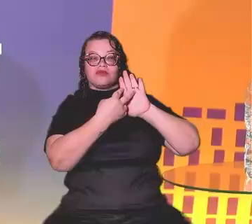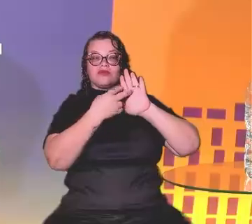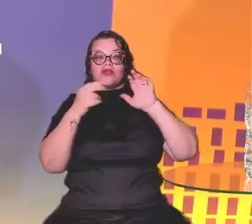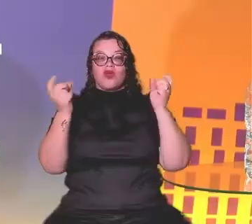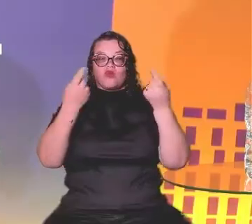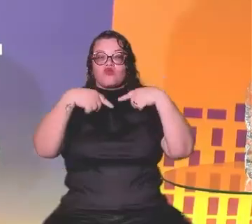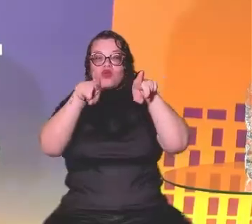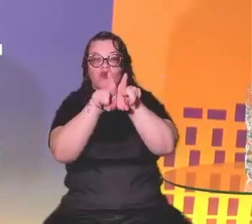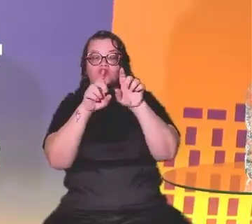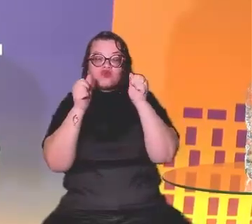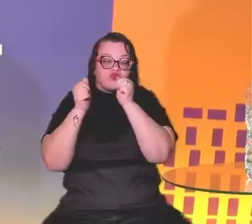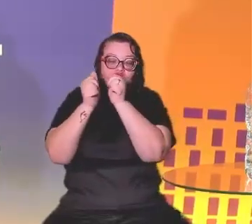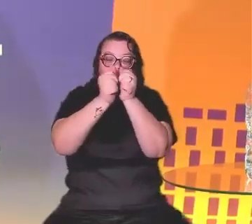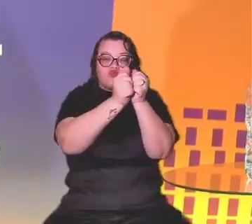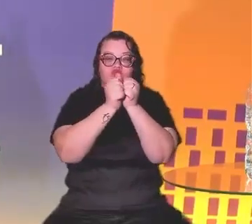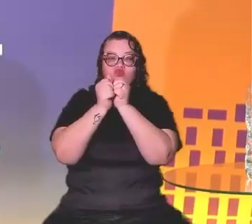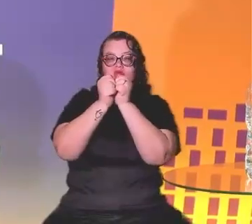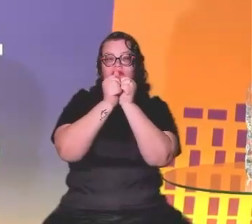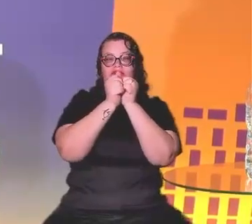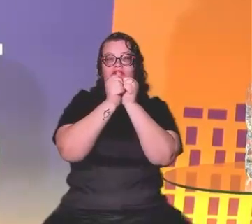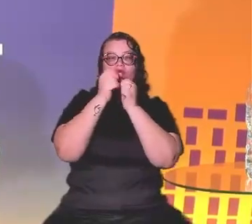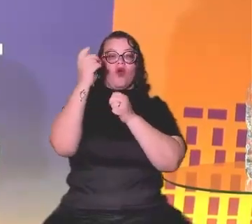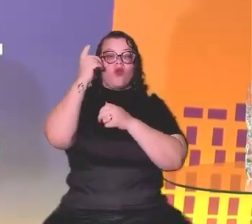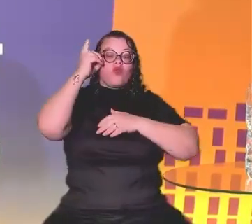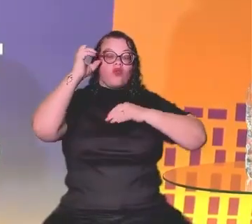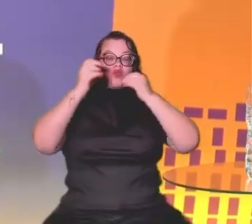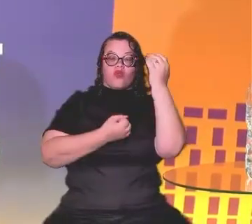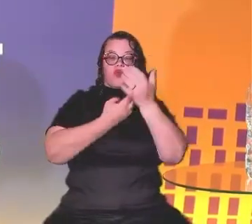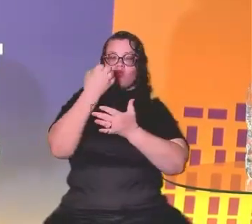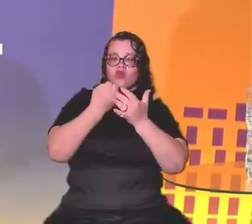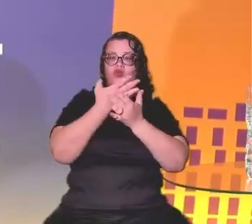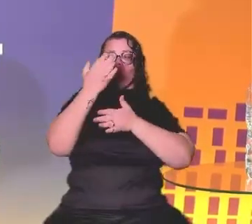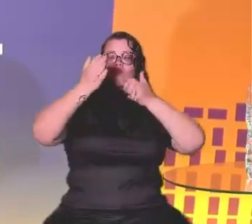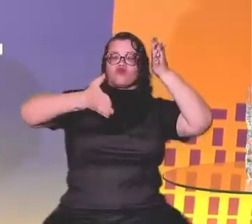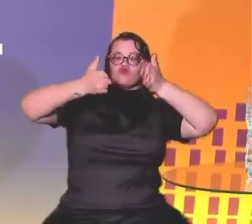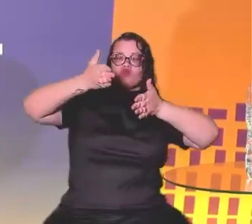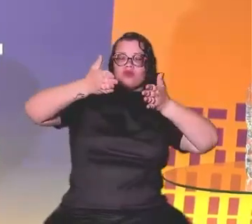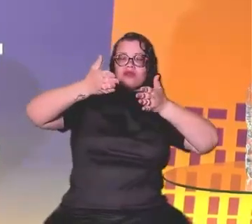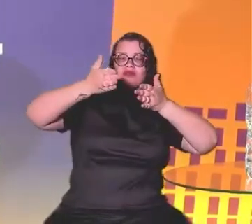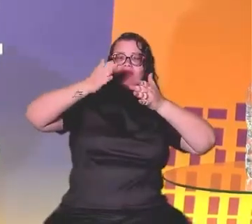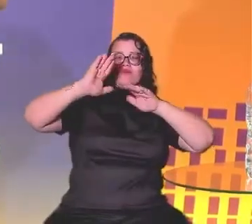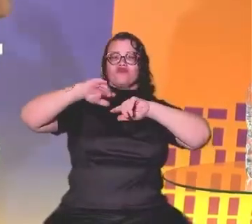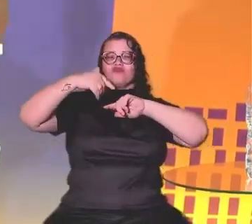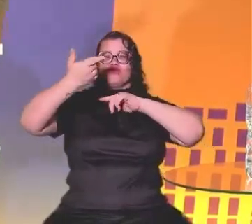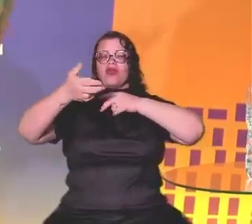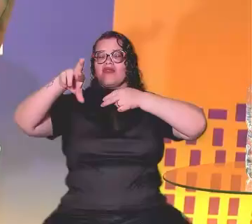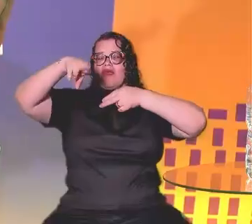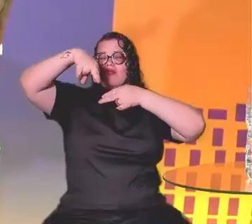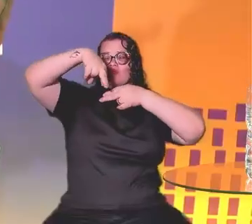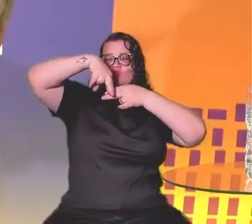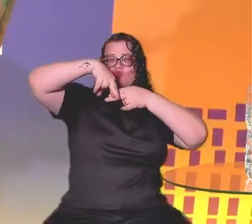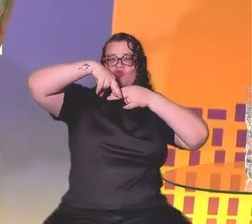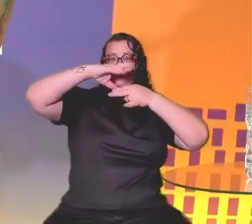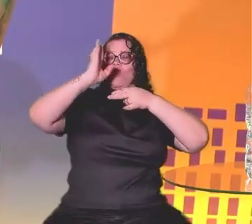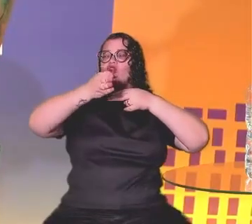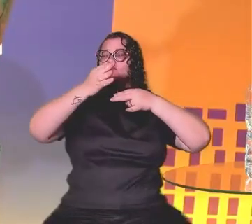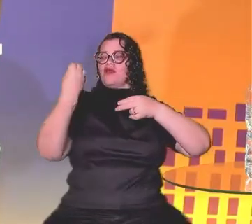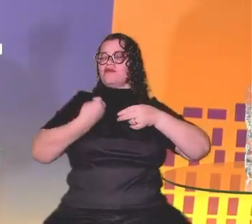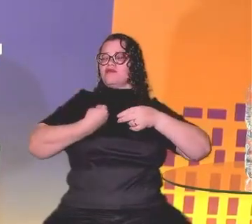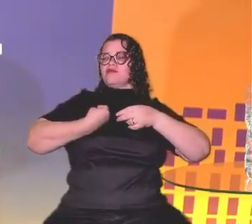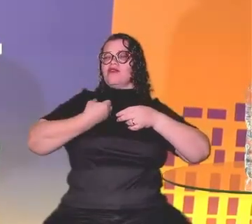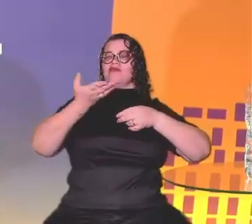andam muito junto. E a poesia tem esse dom de transcender o tempo, de pegar algo, por exemplo, que Drummond viveu